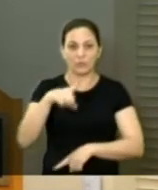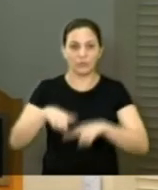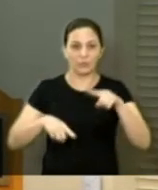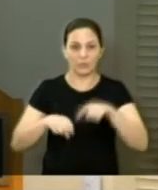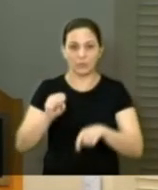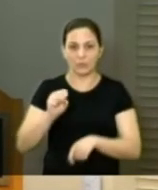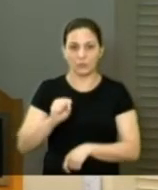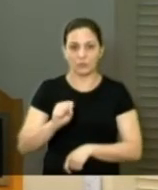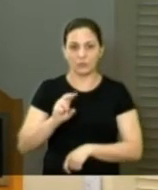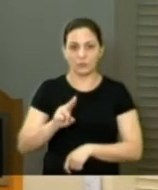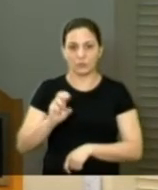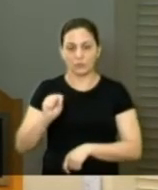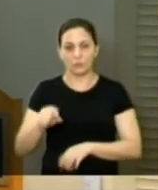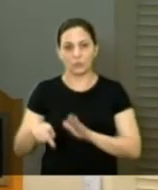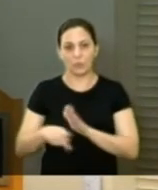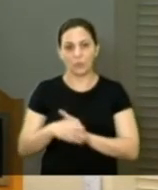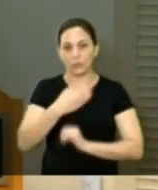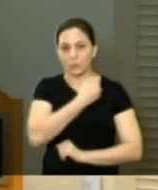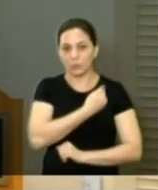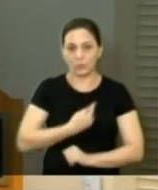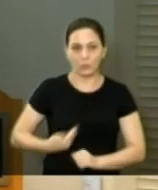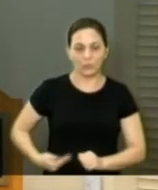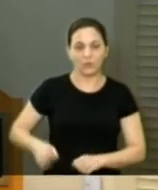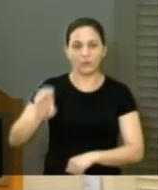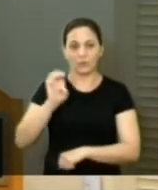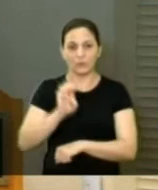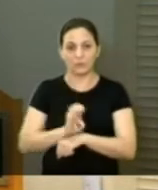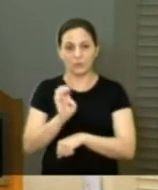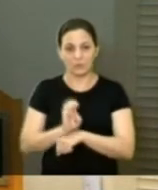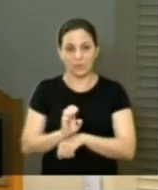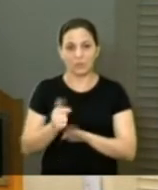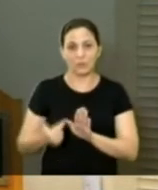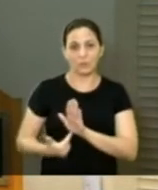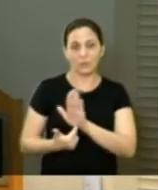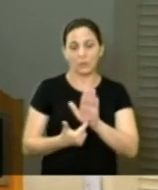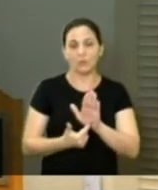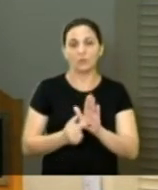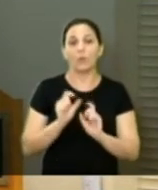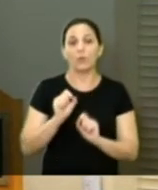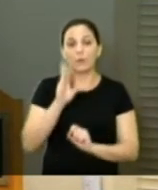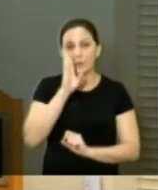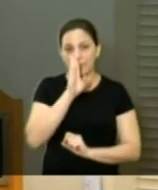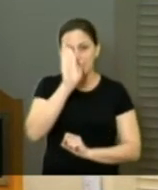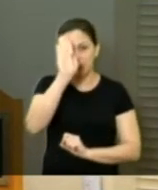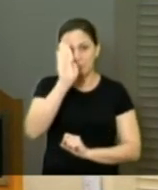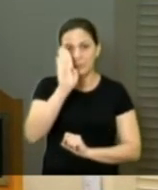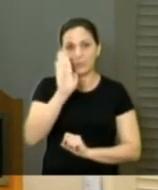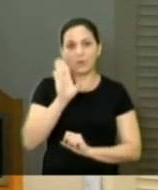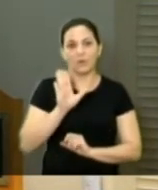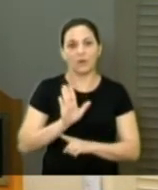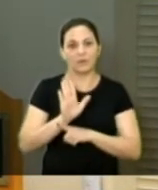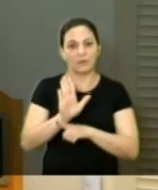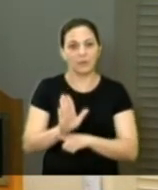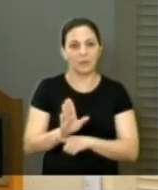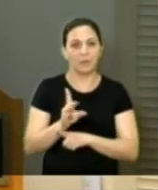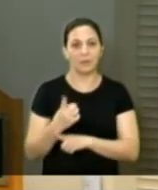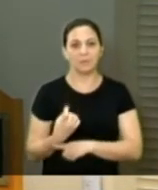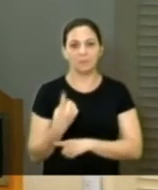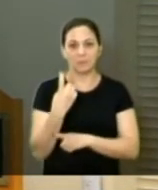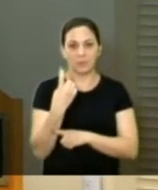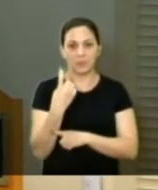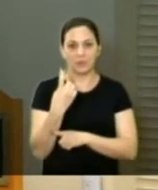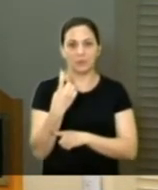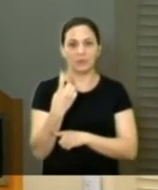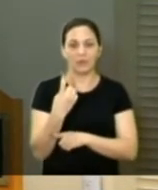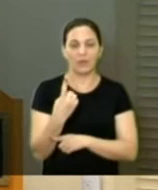Saúde Pública do Governo do Estado, que estabelece as prioridades. Uma alta complexidade,